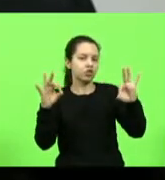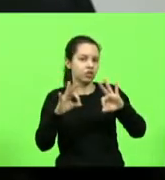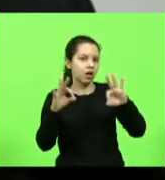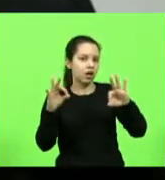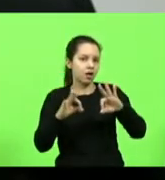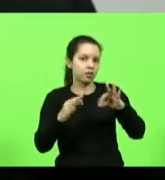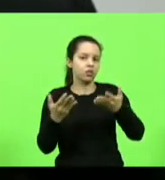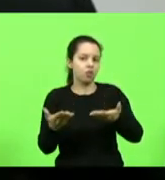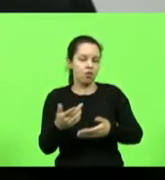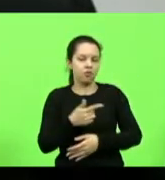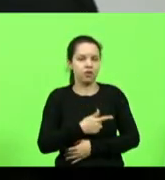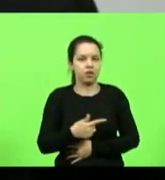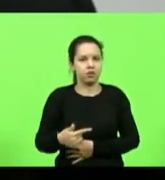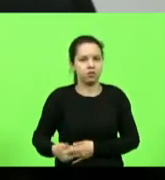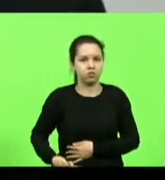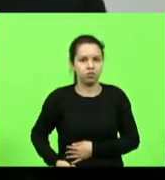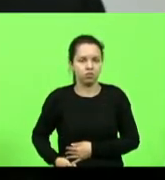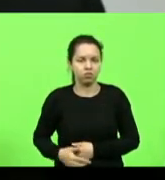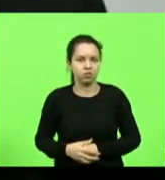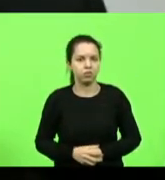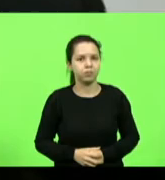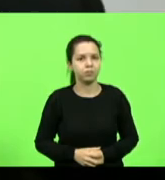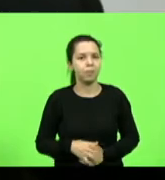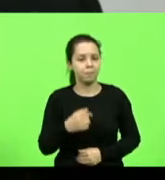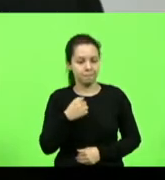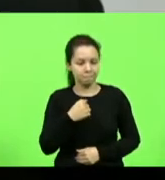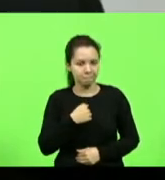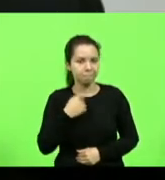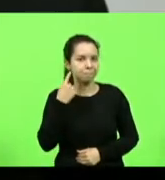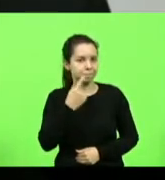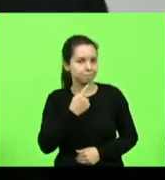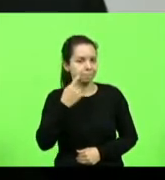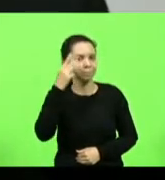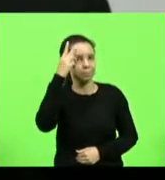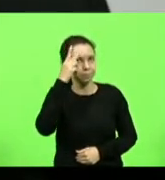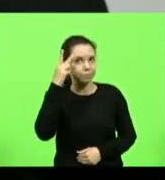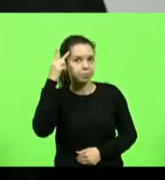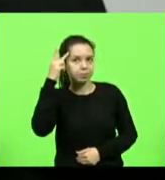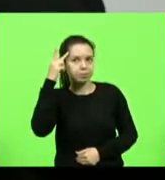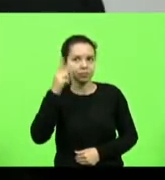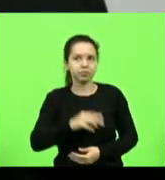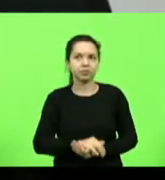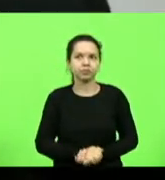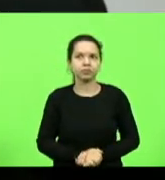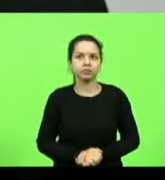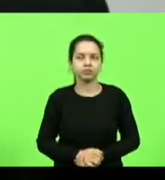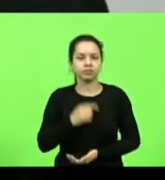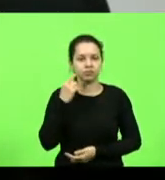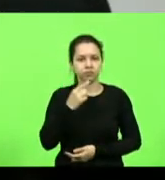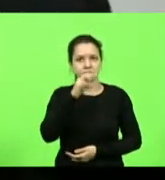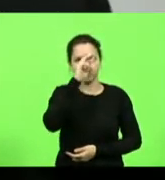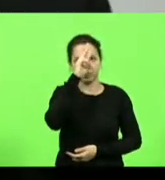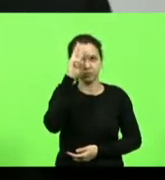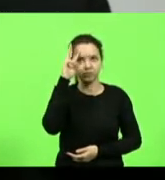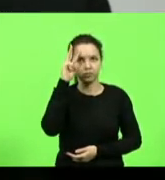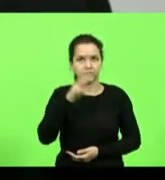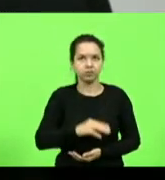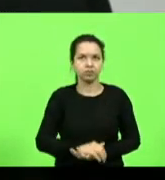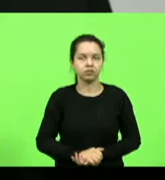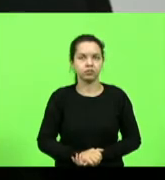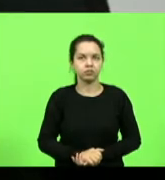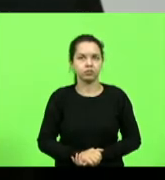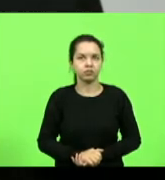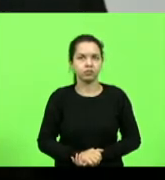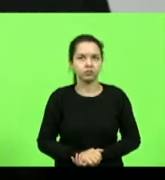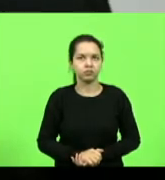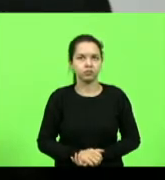governo. Estava eu, estava a deputada Paulinha, estava o deputado Volney Weber,